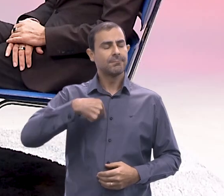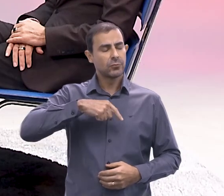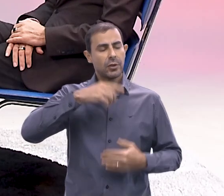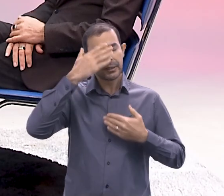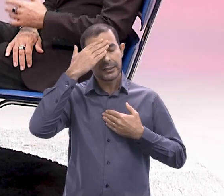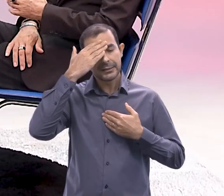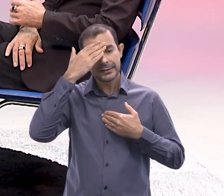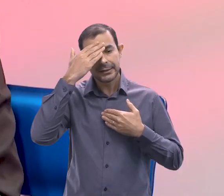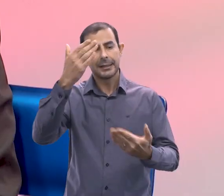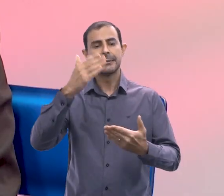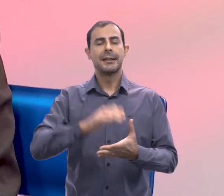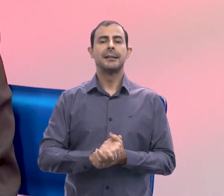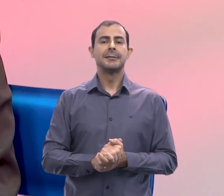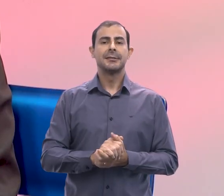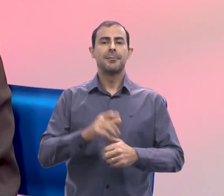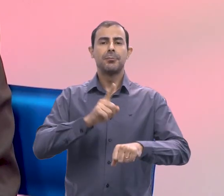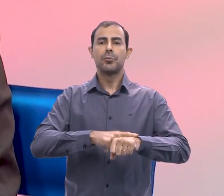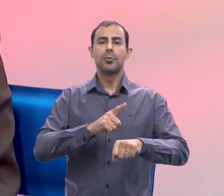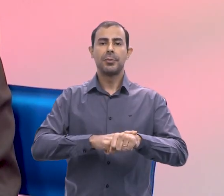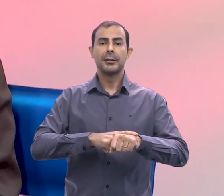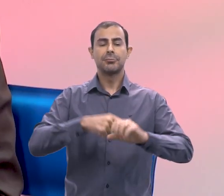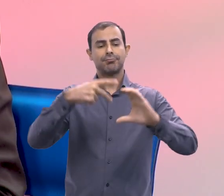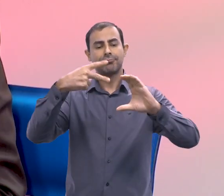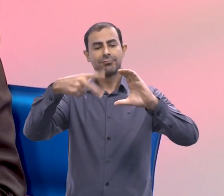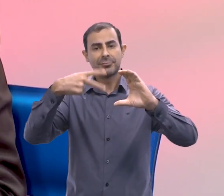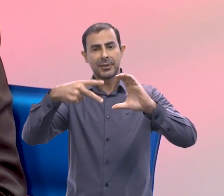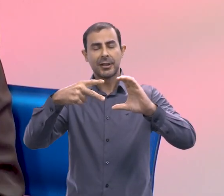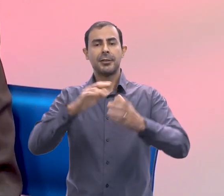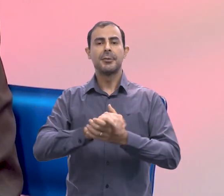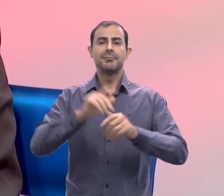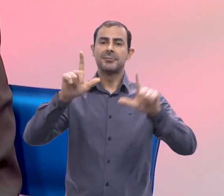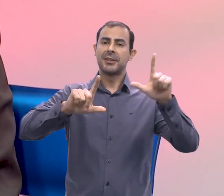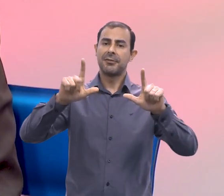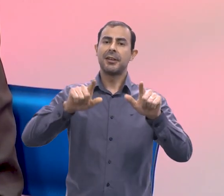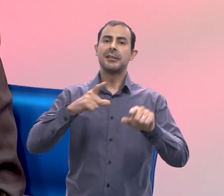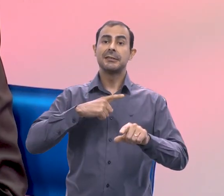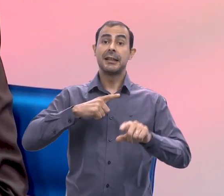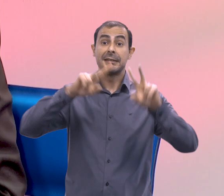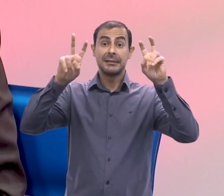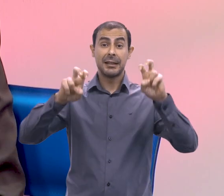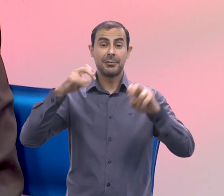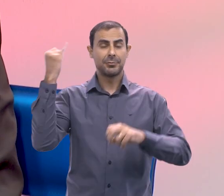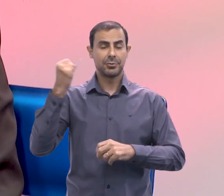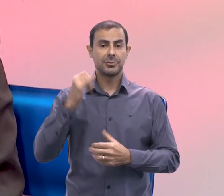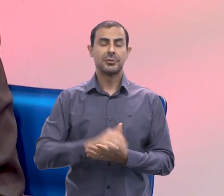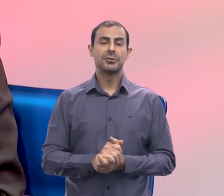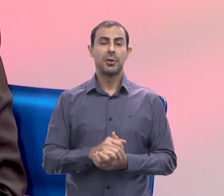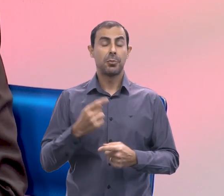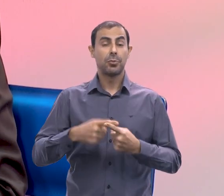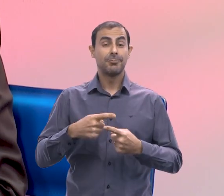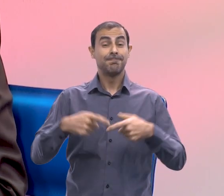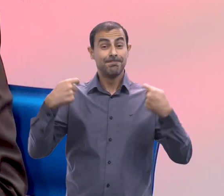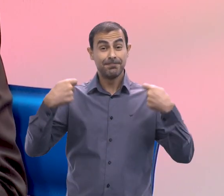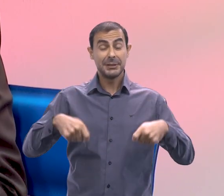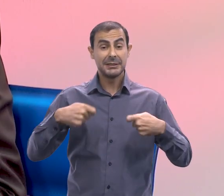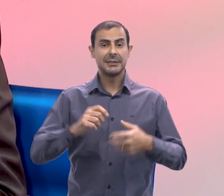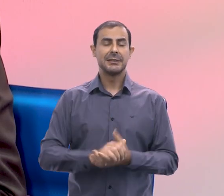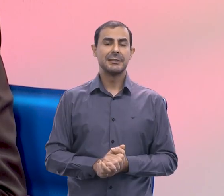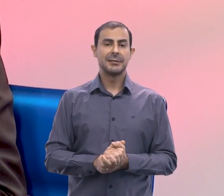agradecemos a oportunidade da TV Câmara para tratarmos desse assunto de grande complexidade, mas necessário,